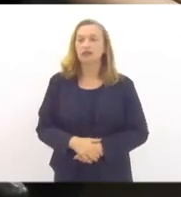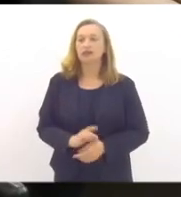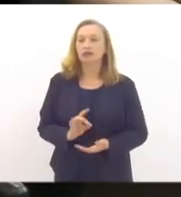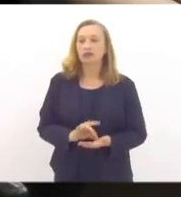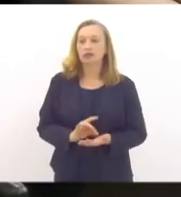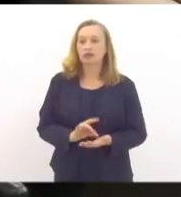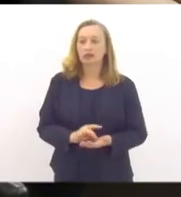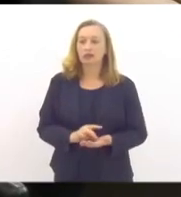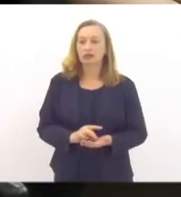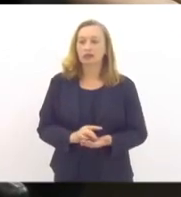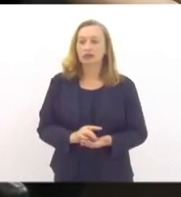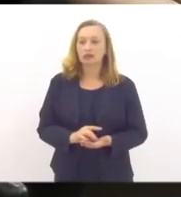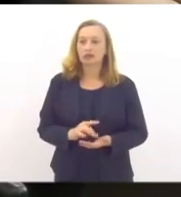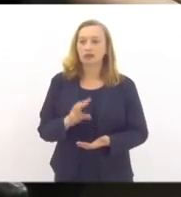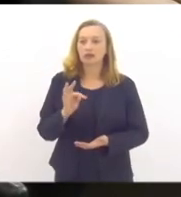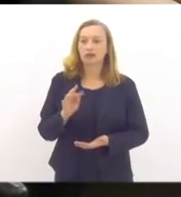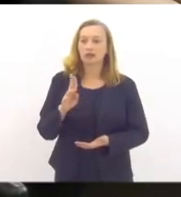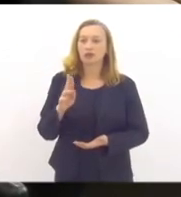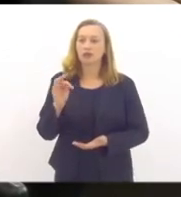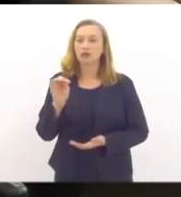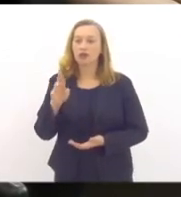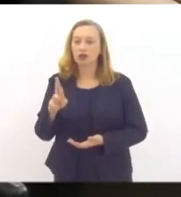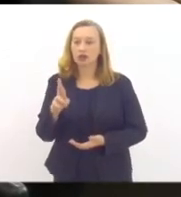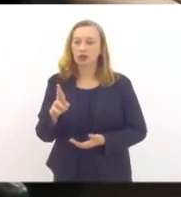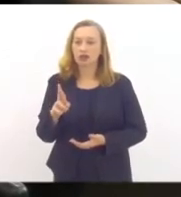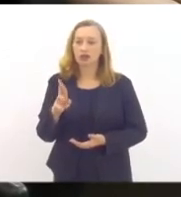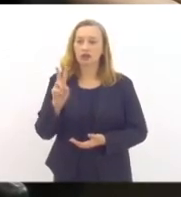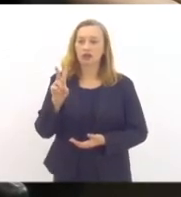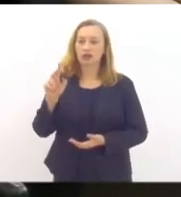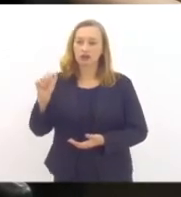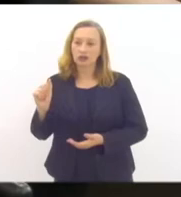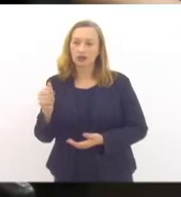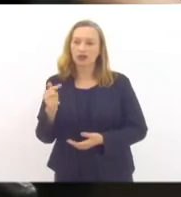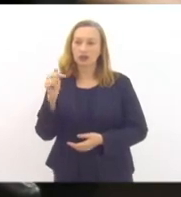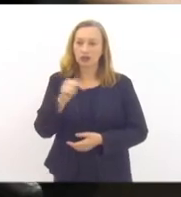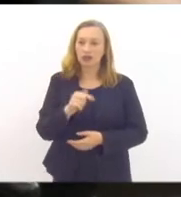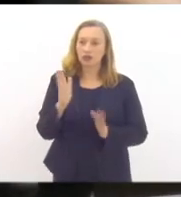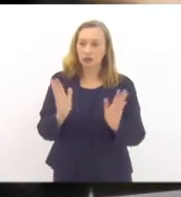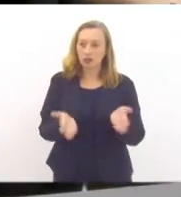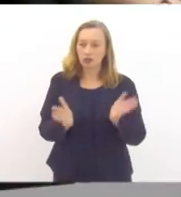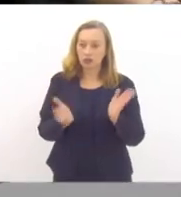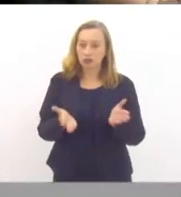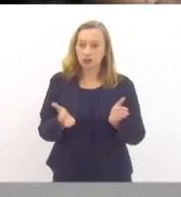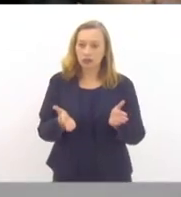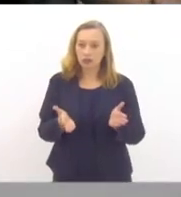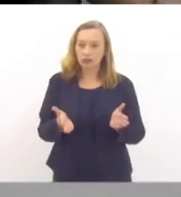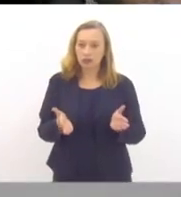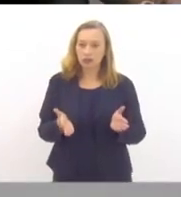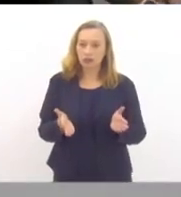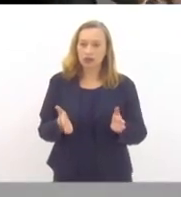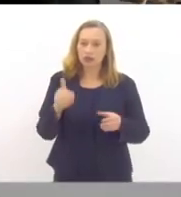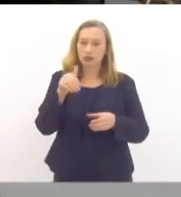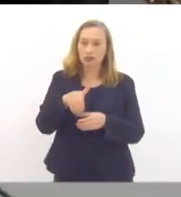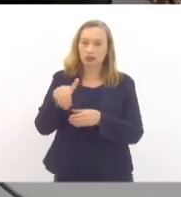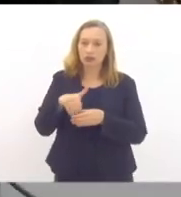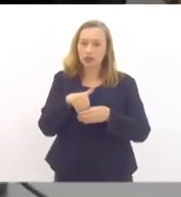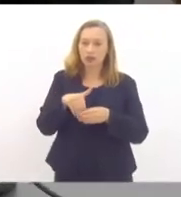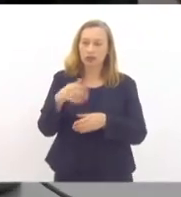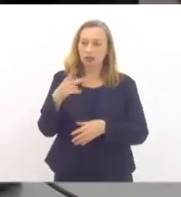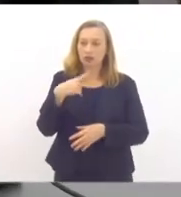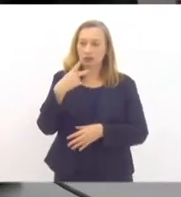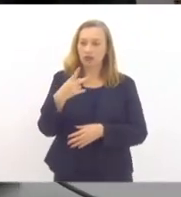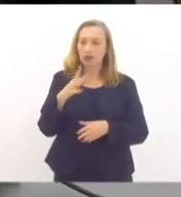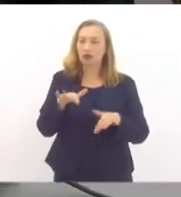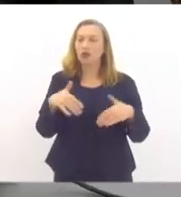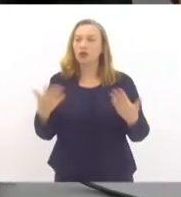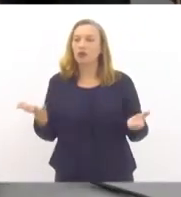verdade, a titular dessa vaga e que está aqui hoje para participar da eleição e dizer quais são os